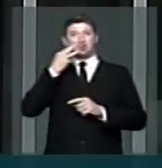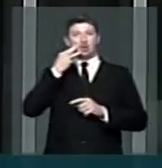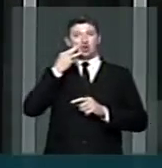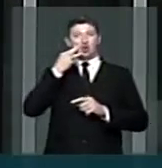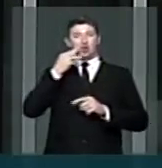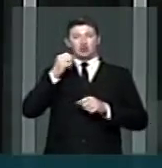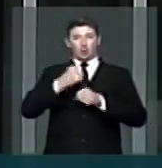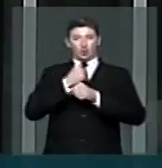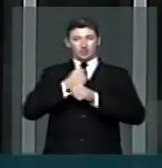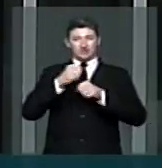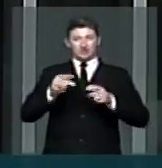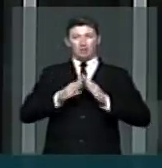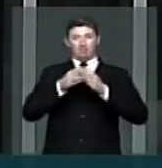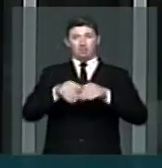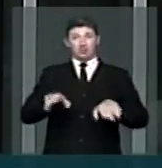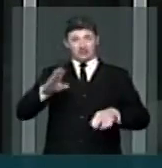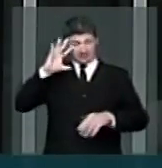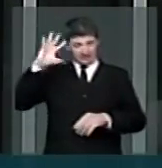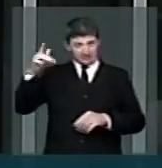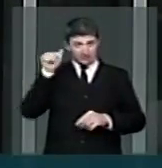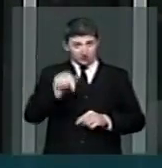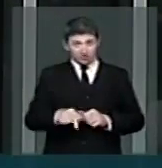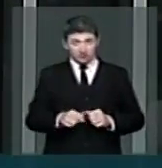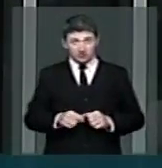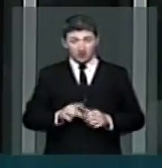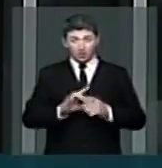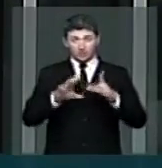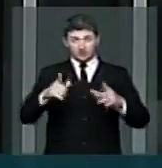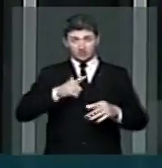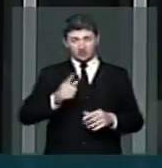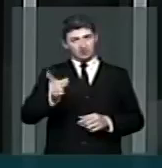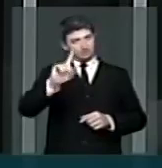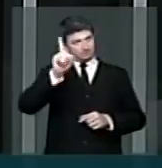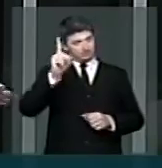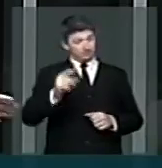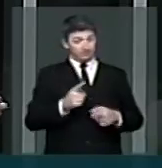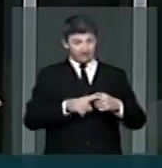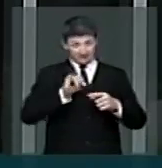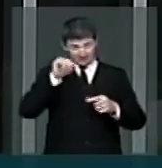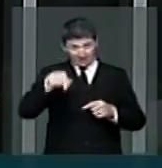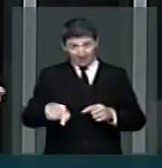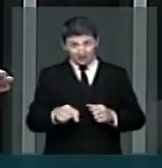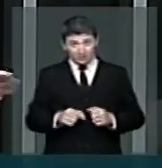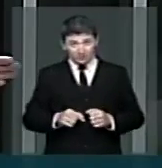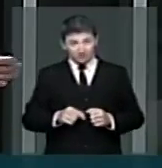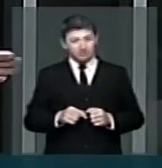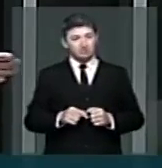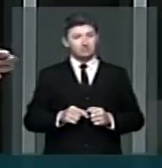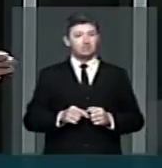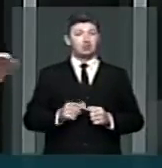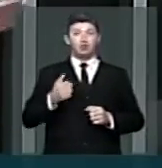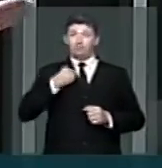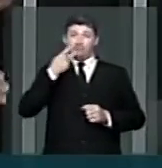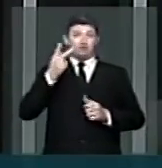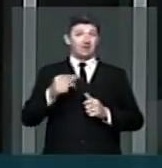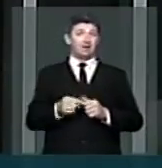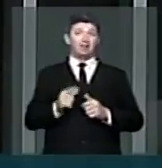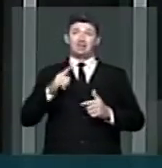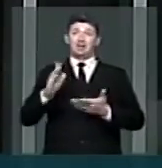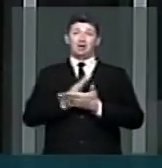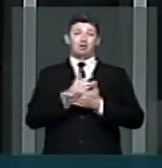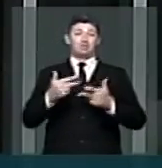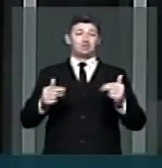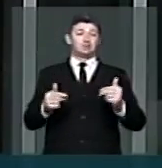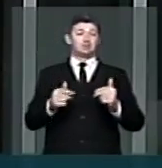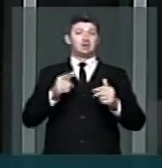ser esse o critério de decisão de quem vai deter uma autorização. Porque se fosse assim, eu como costumo dizer, tem situações aí